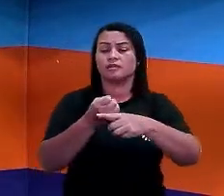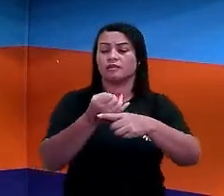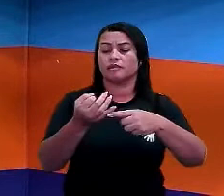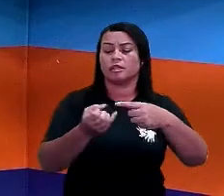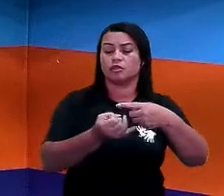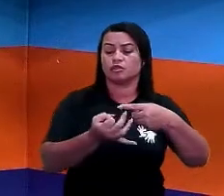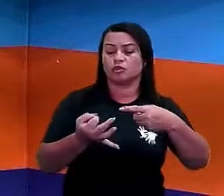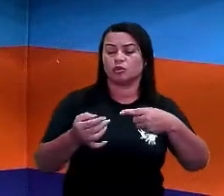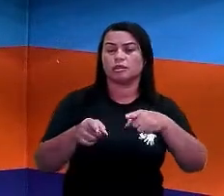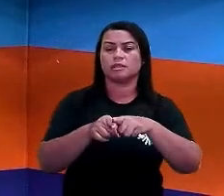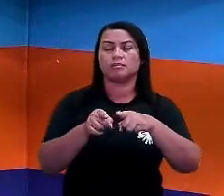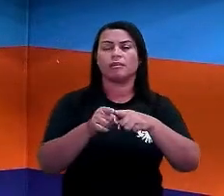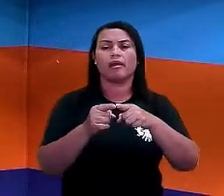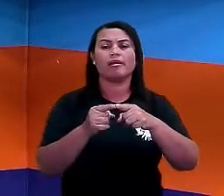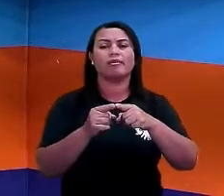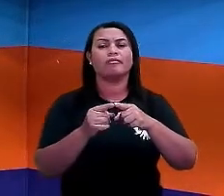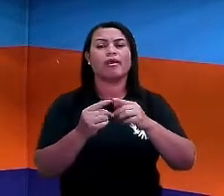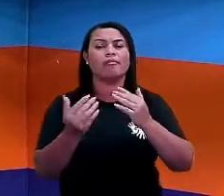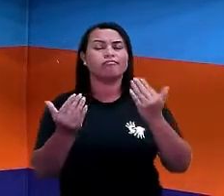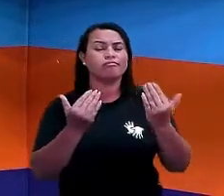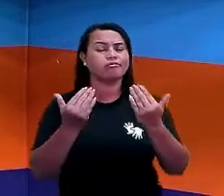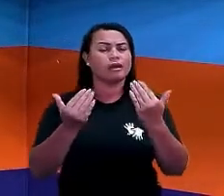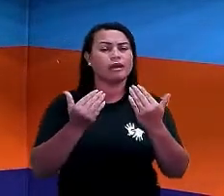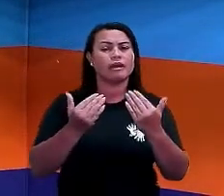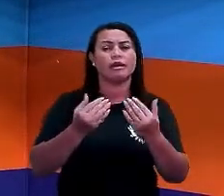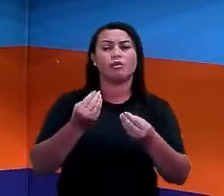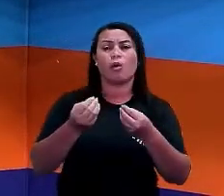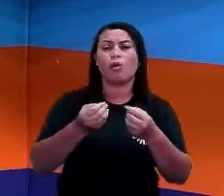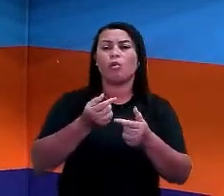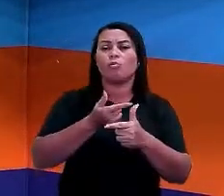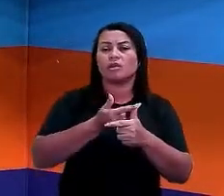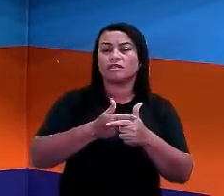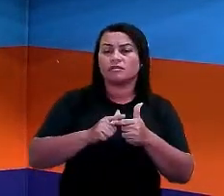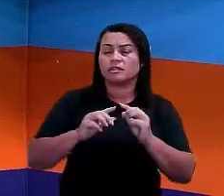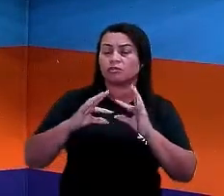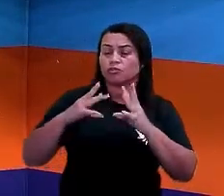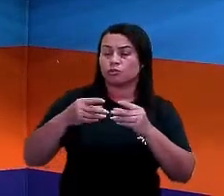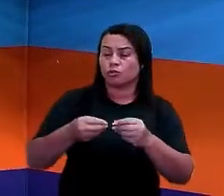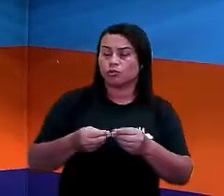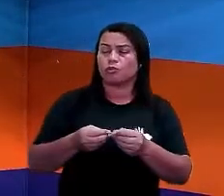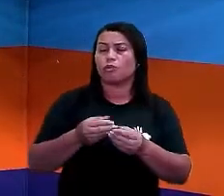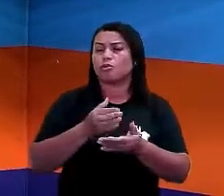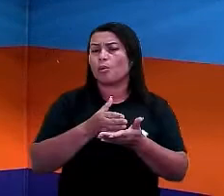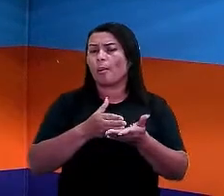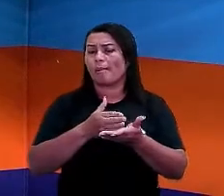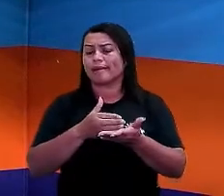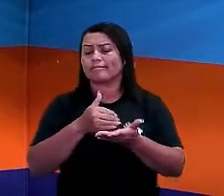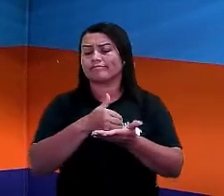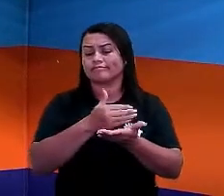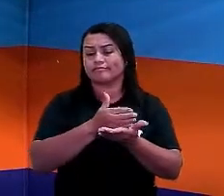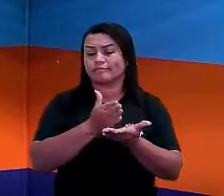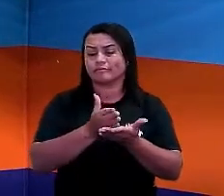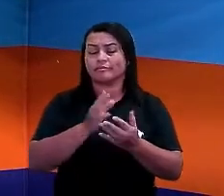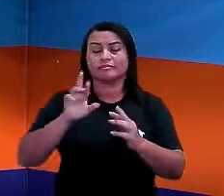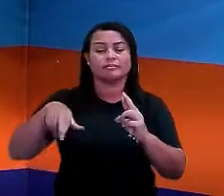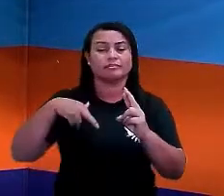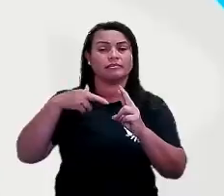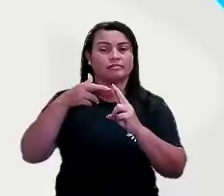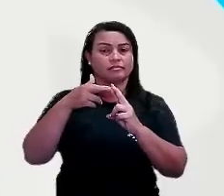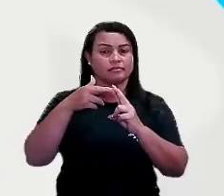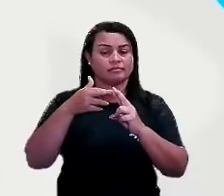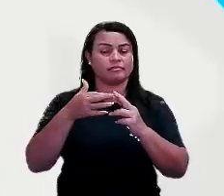frações, associando as ideias de divisão a um todo ou a parte desse todo, tá? Essas são as nossas